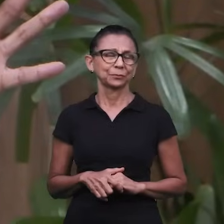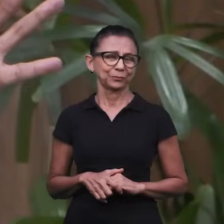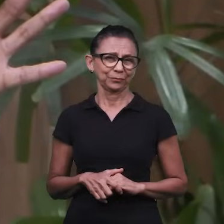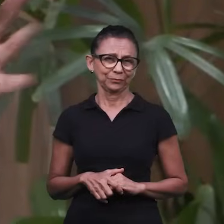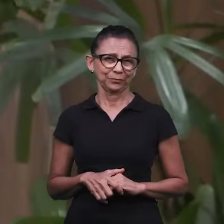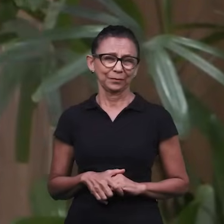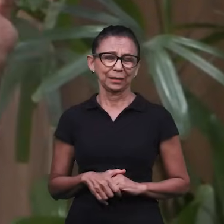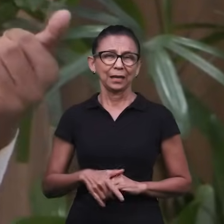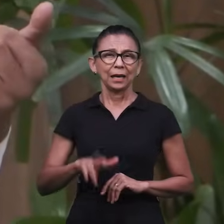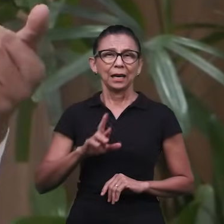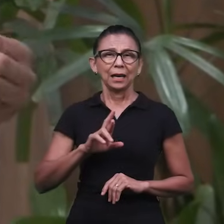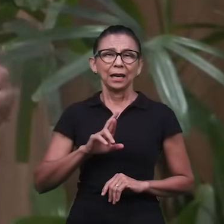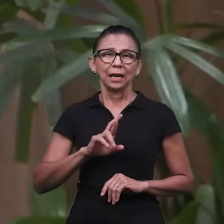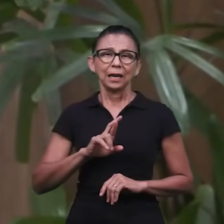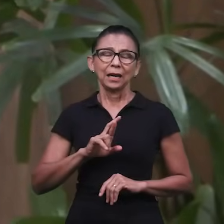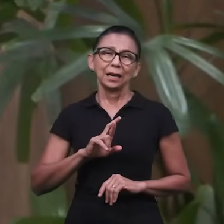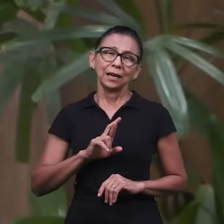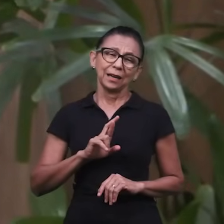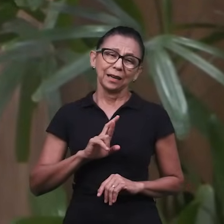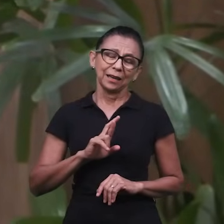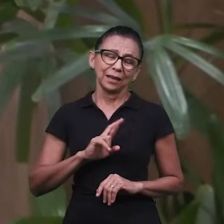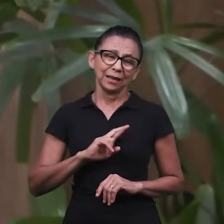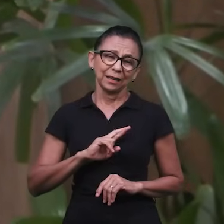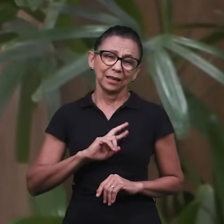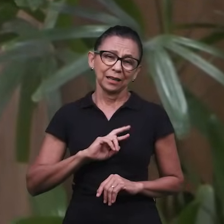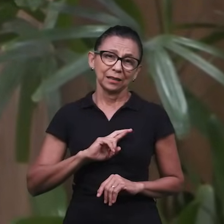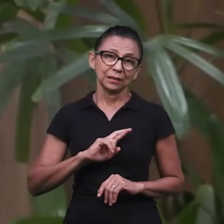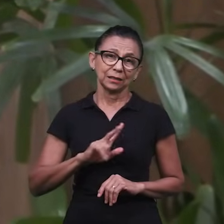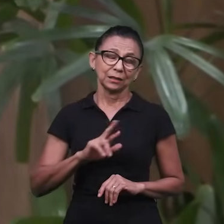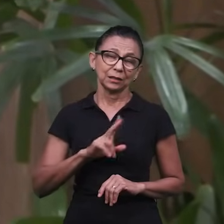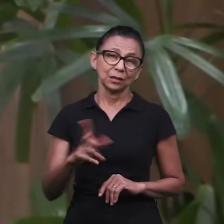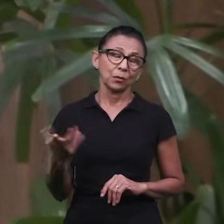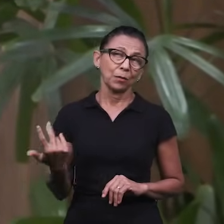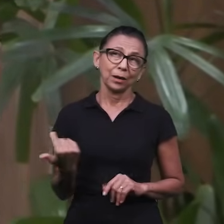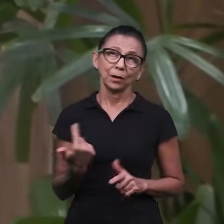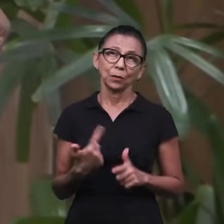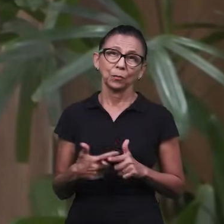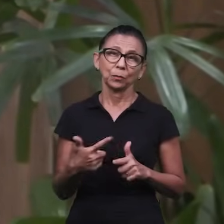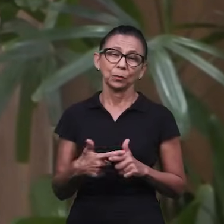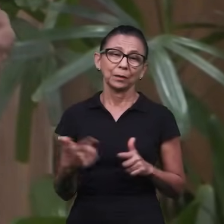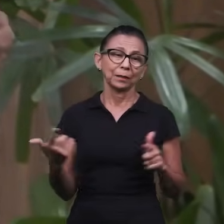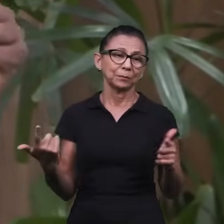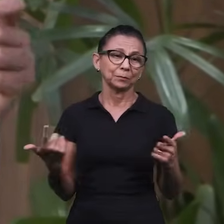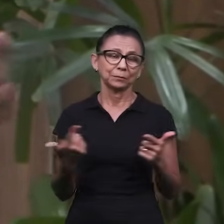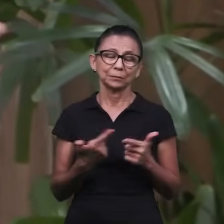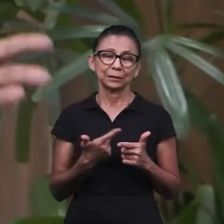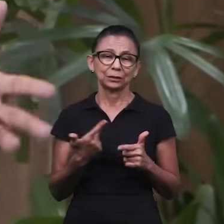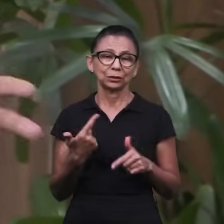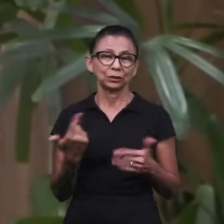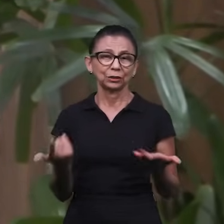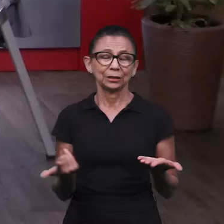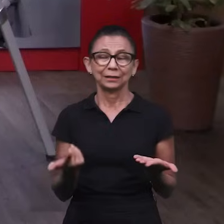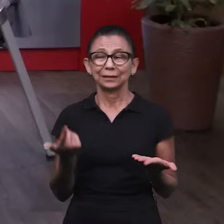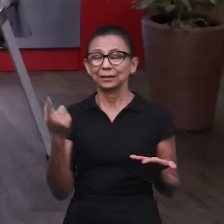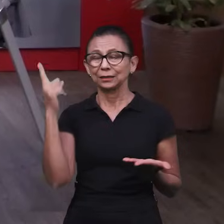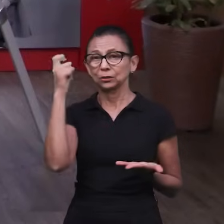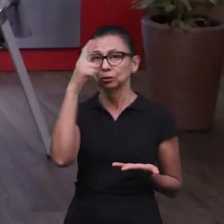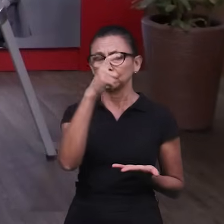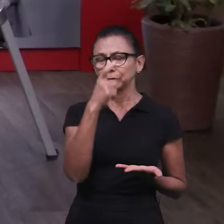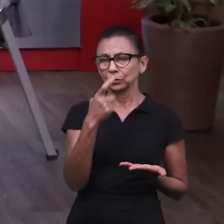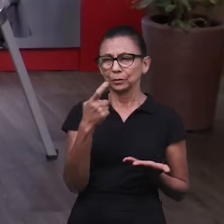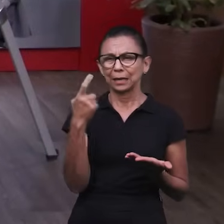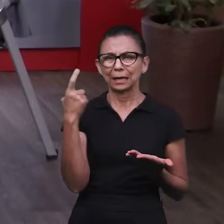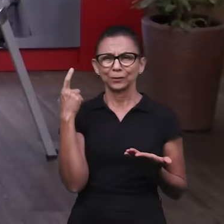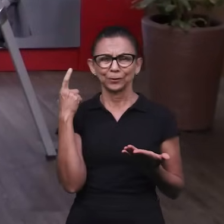Entendi. Para ser deficiência, precisaria incapacitar o sujeito. Não, ele tem dificuldades, mas com algumas intervenções